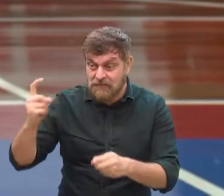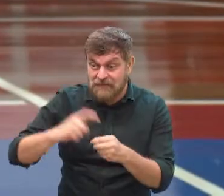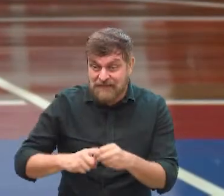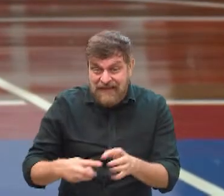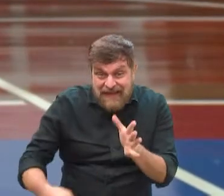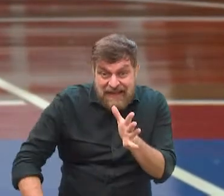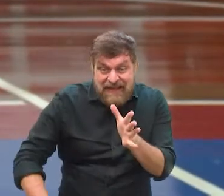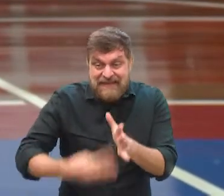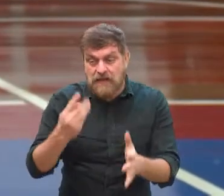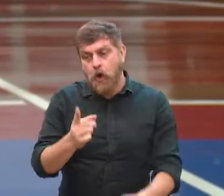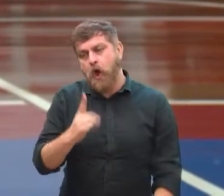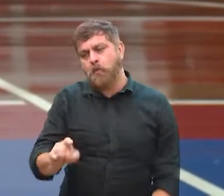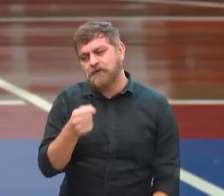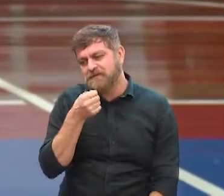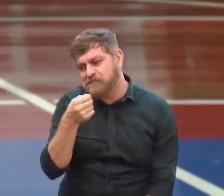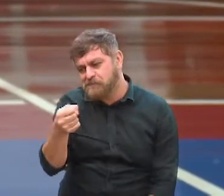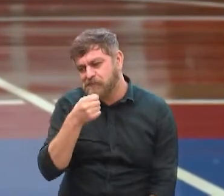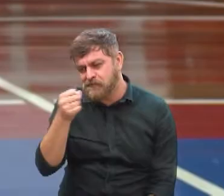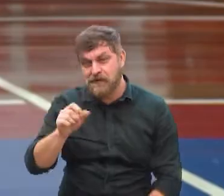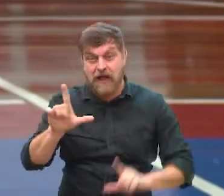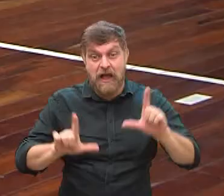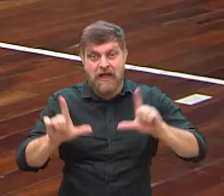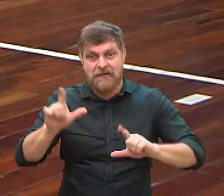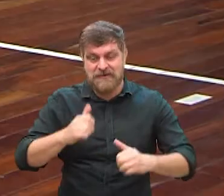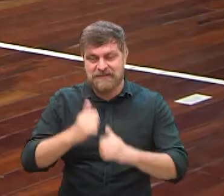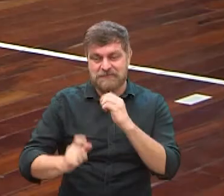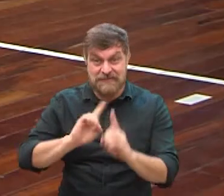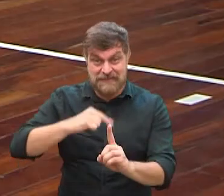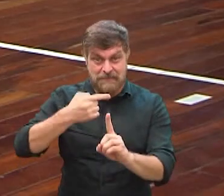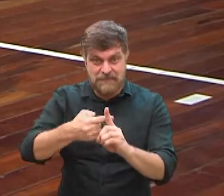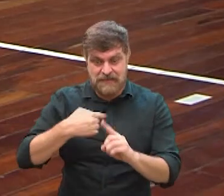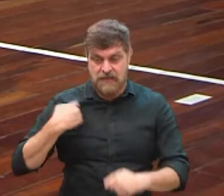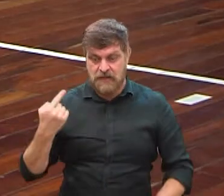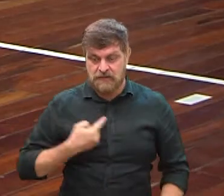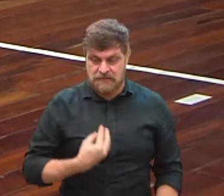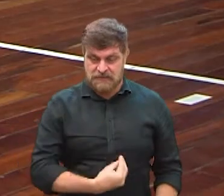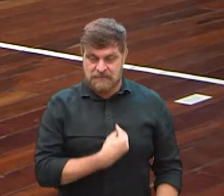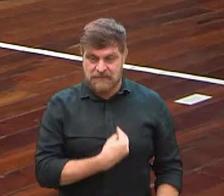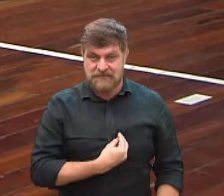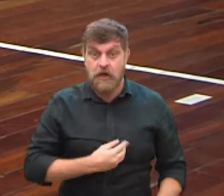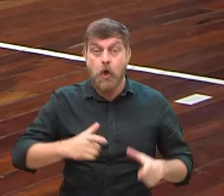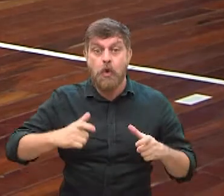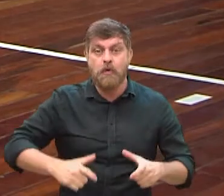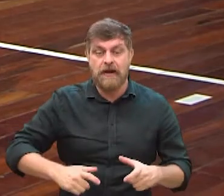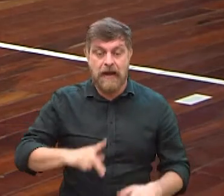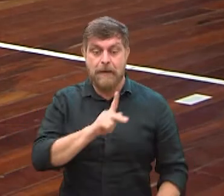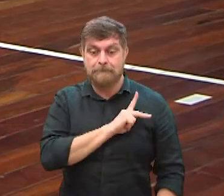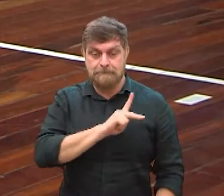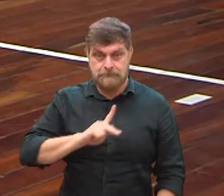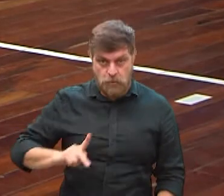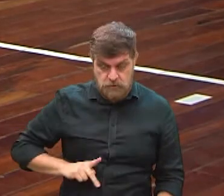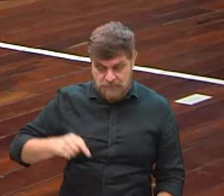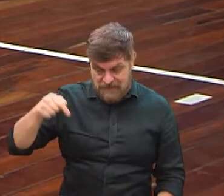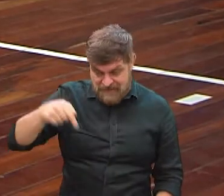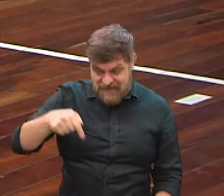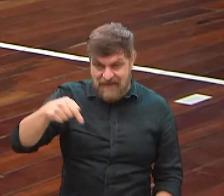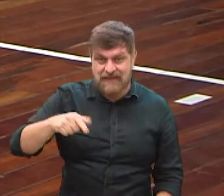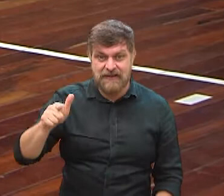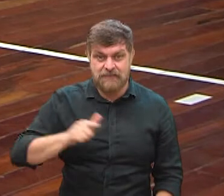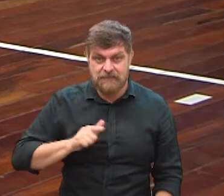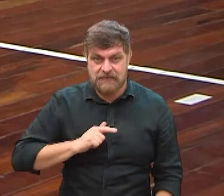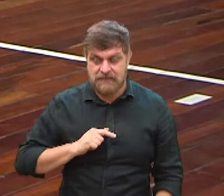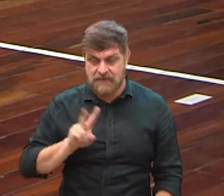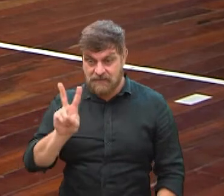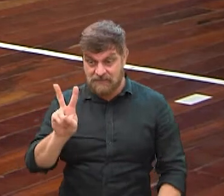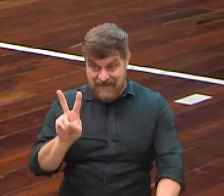Voltamos com o terceiro e último bloco do programa Mais Esportes. Nós estamos aqui no ginásio Paineiras Ponte Preta, palco das partidas